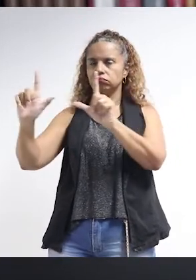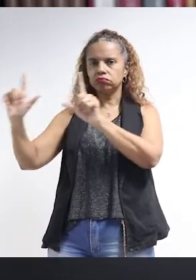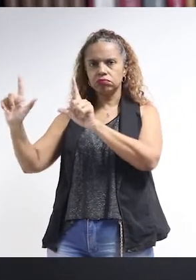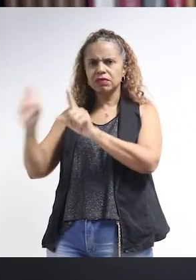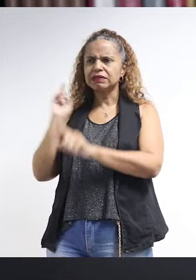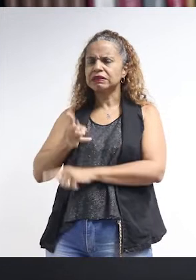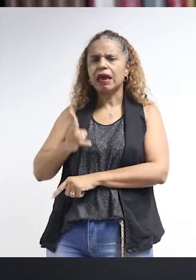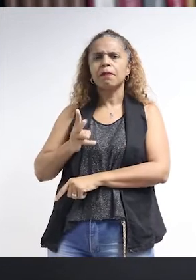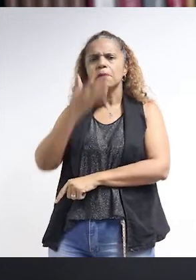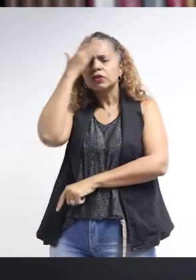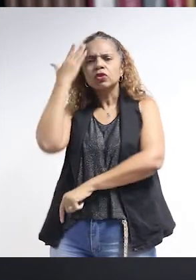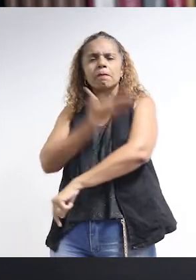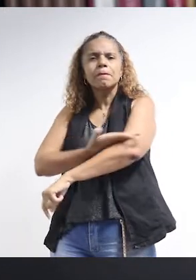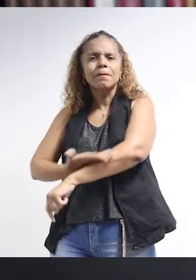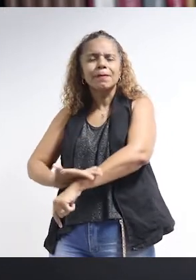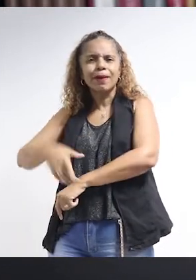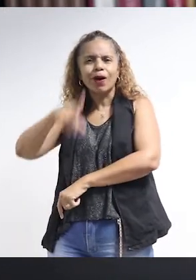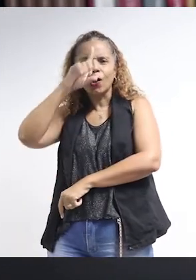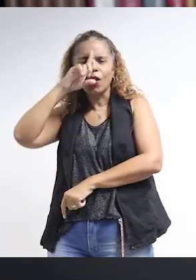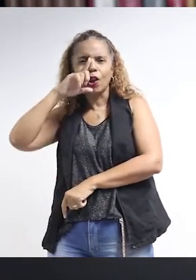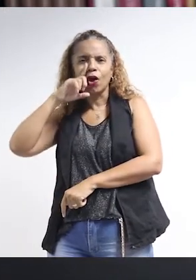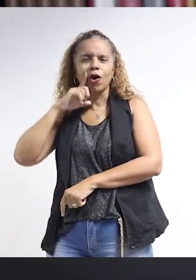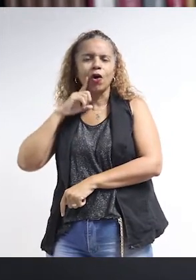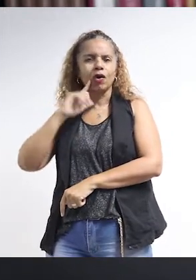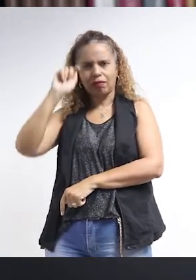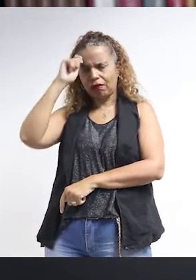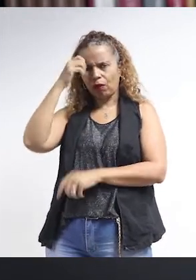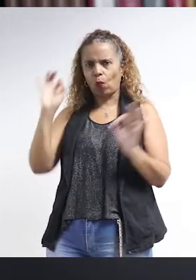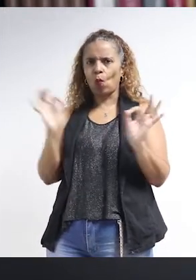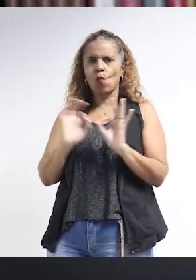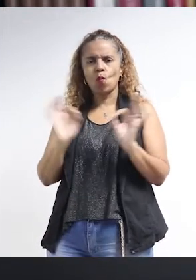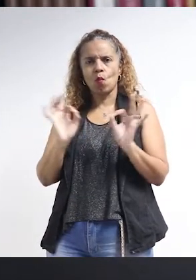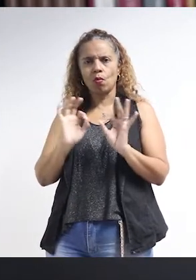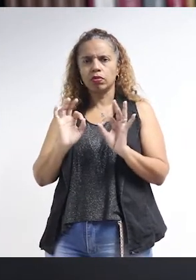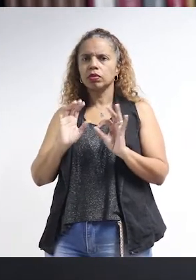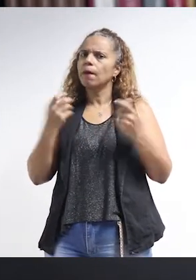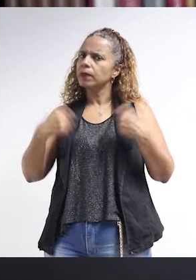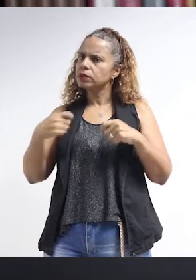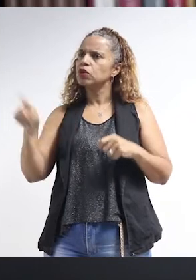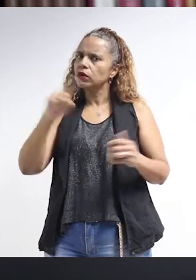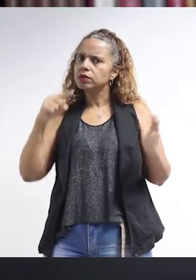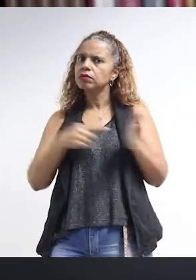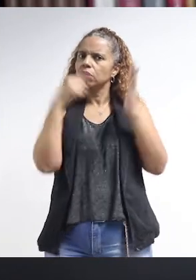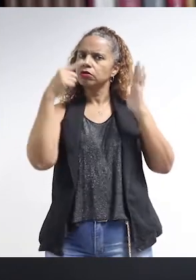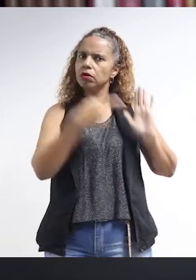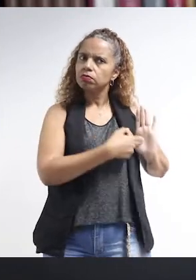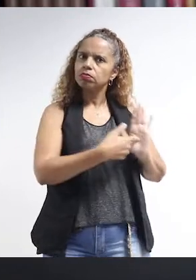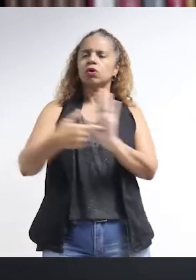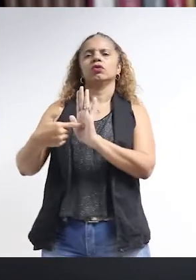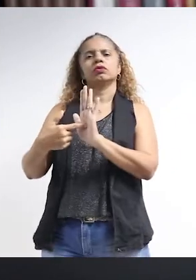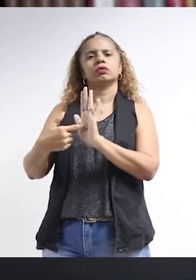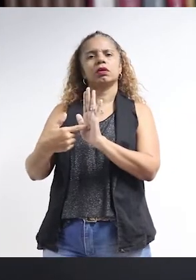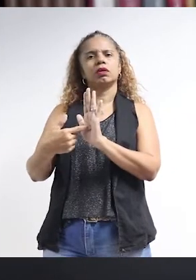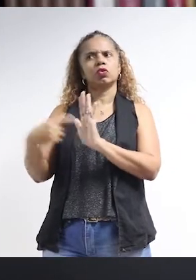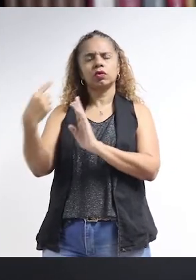personalidades, pessoas brancas. E a denúncia dessa realidade, que na verdade nos salta